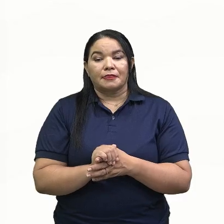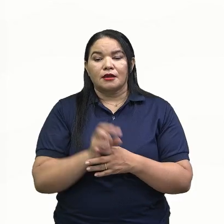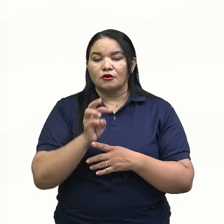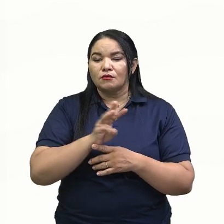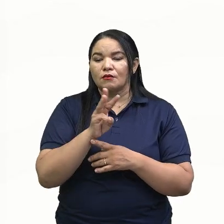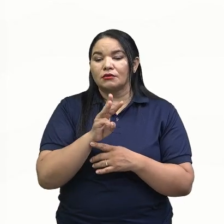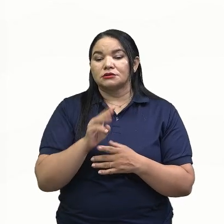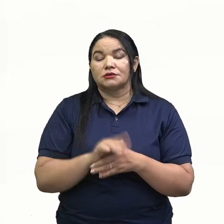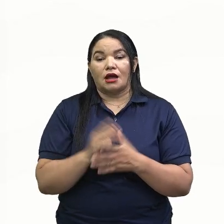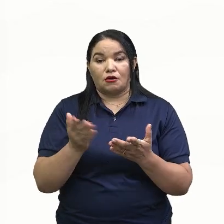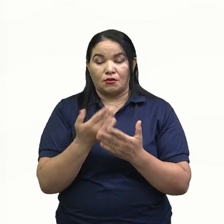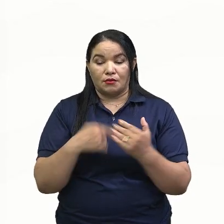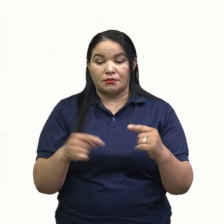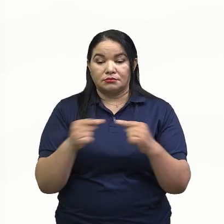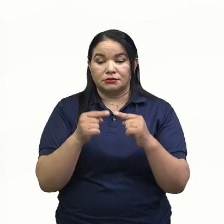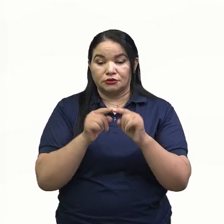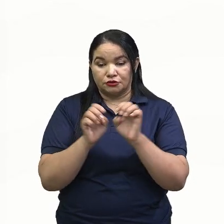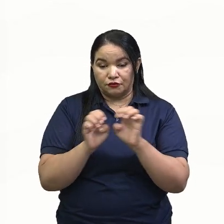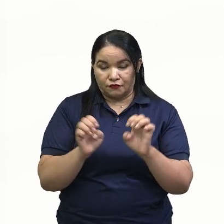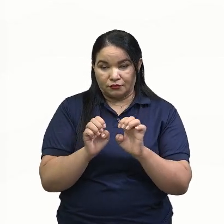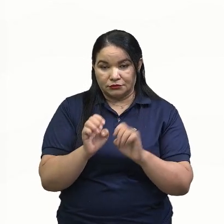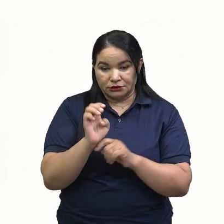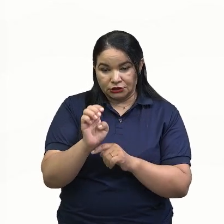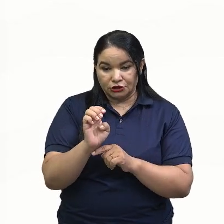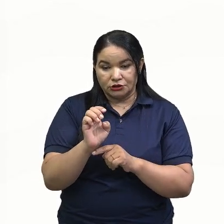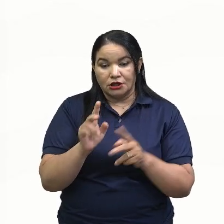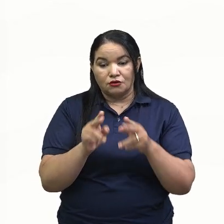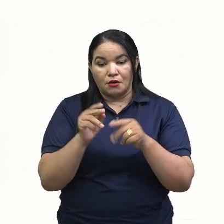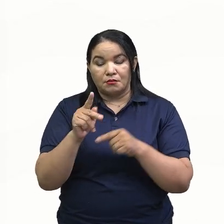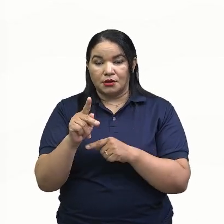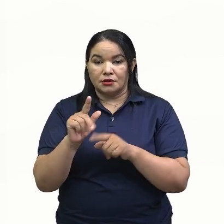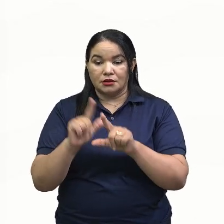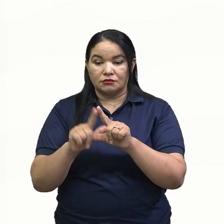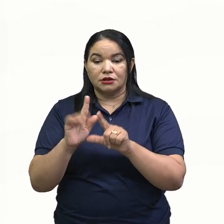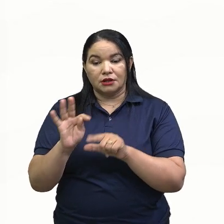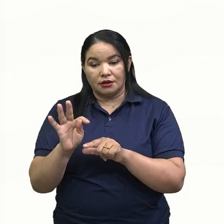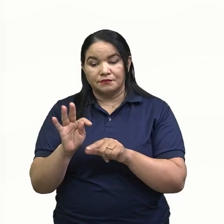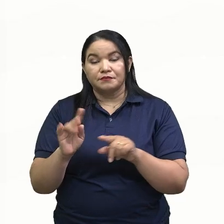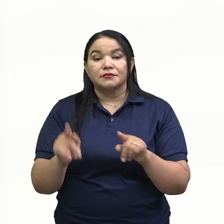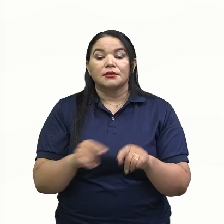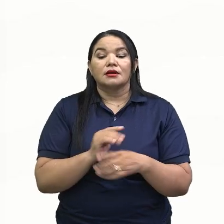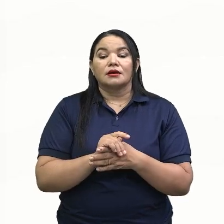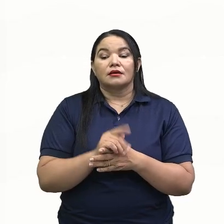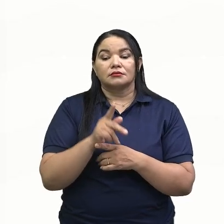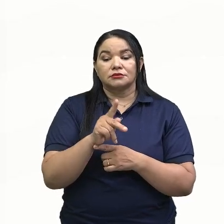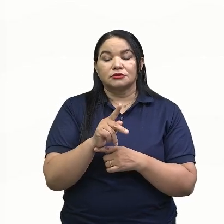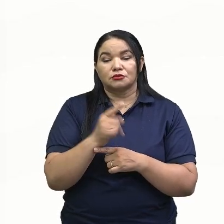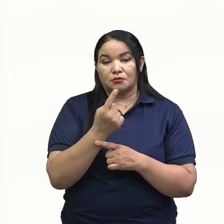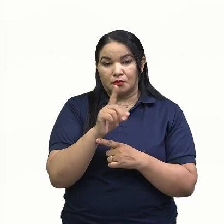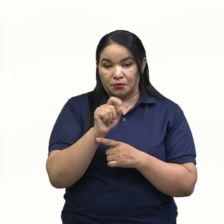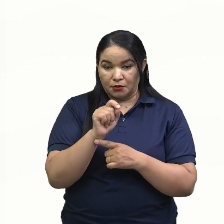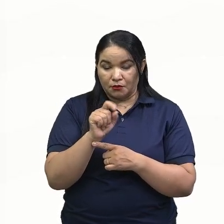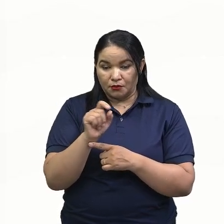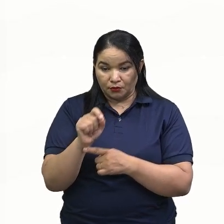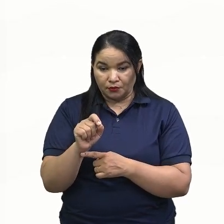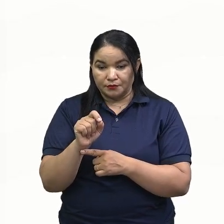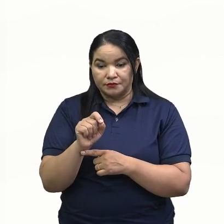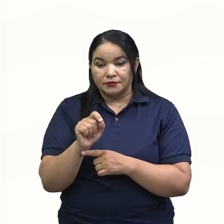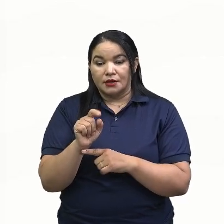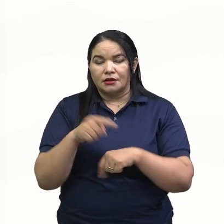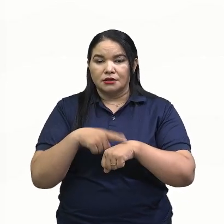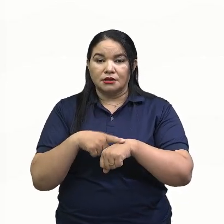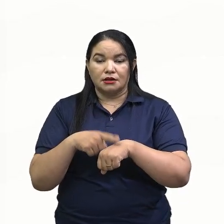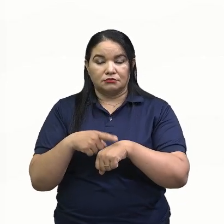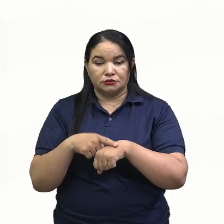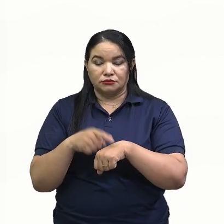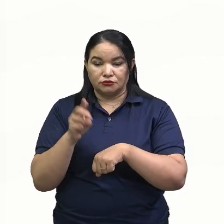Aí, jogando aqui na fórmula da energia, energia potência vezes tempo, a potência vale 1000, certo? O tempo de uso